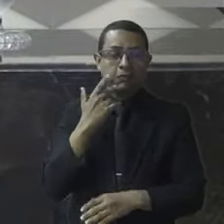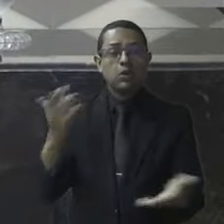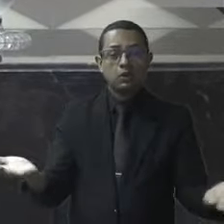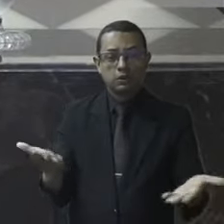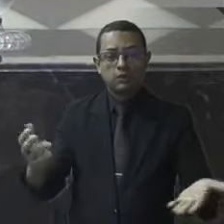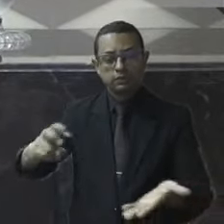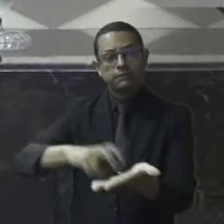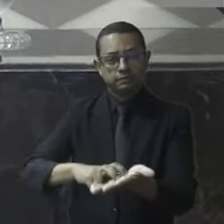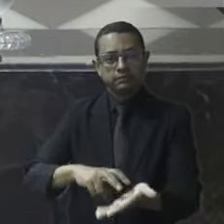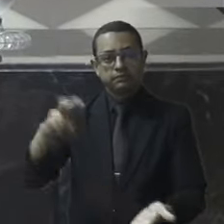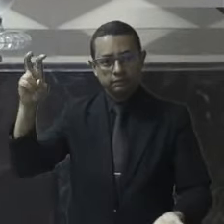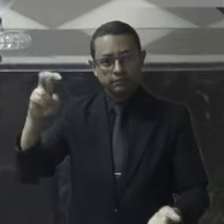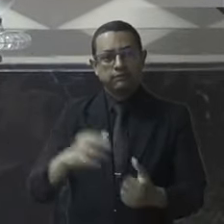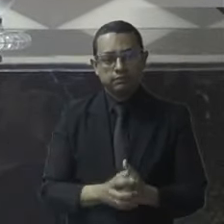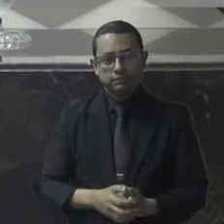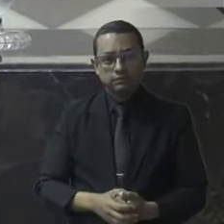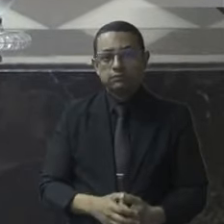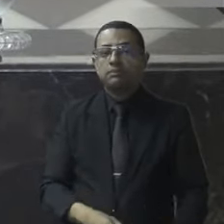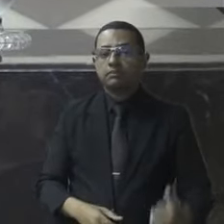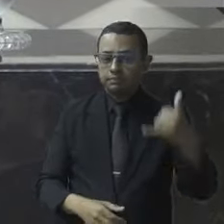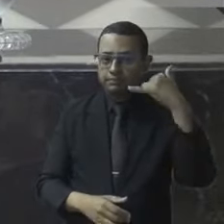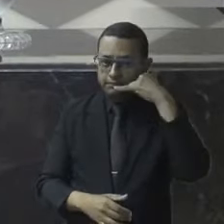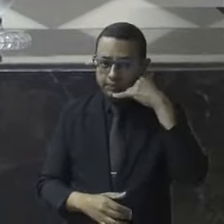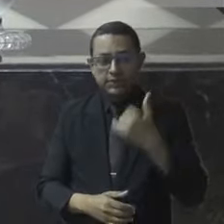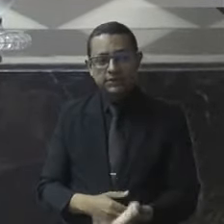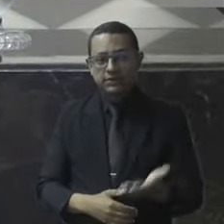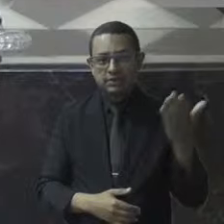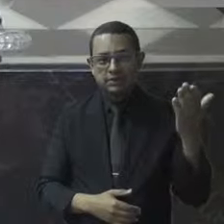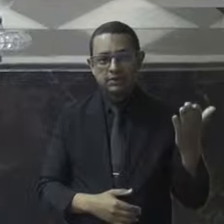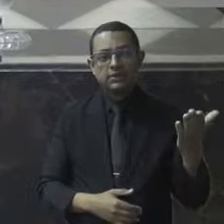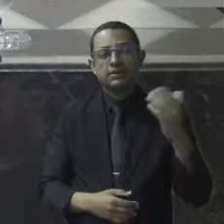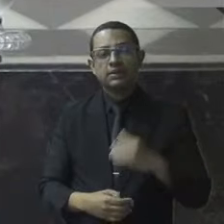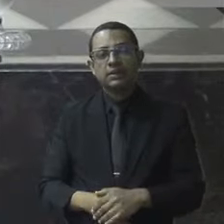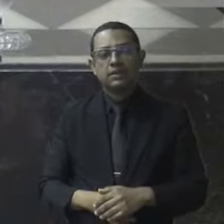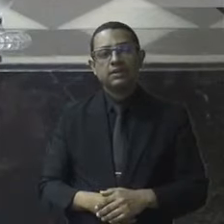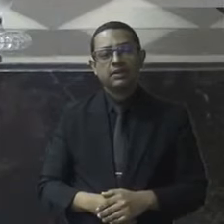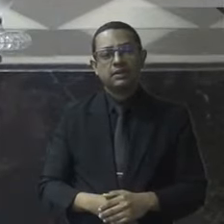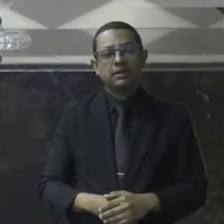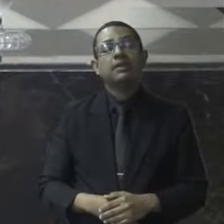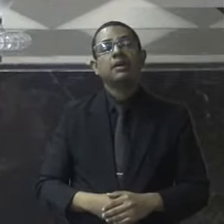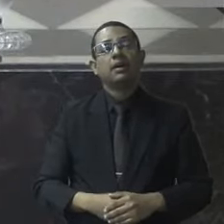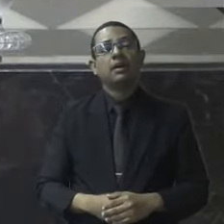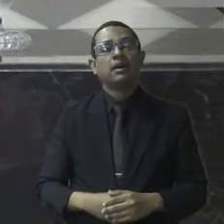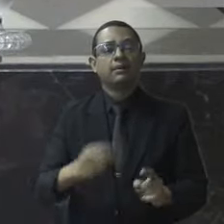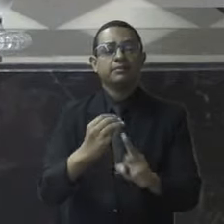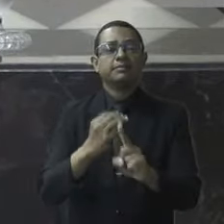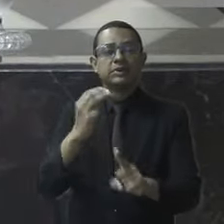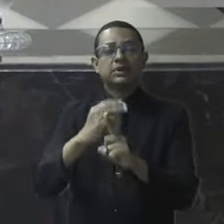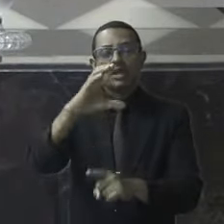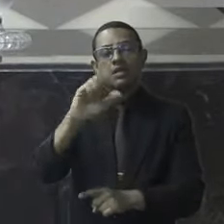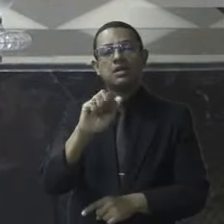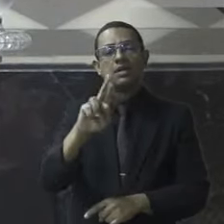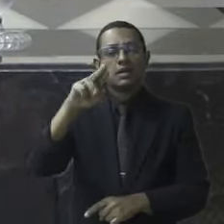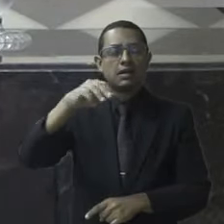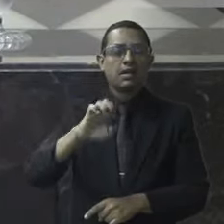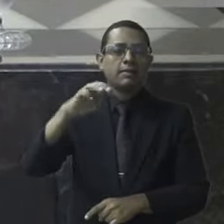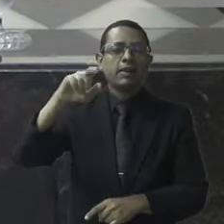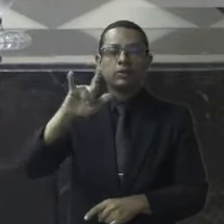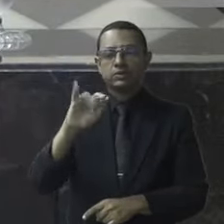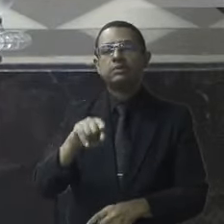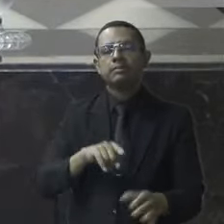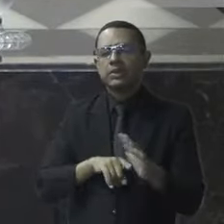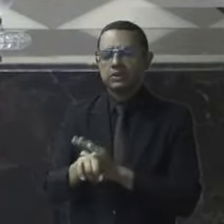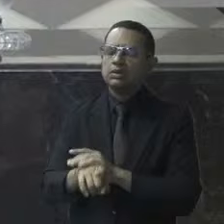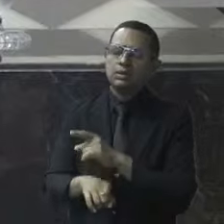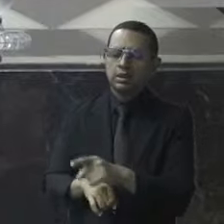manhã, recebemos a ligação da senhora ministra Carmen Lúcia e indagava como estava o Estado do Ceará. Graças